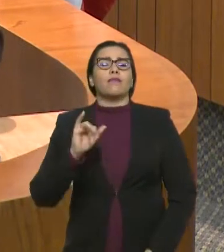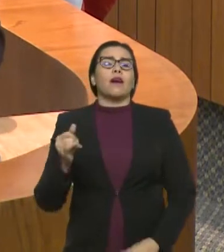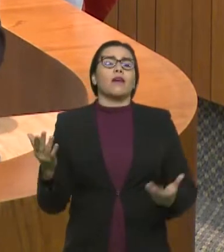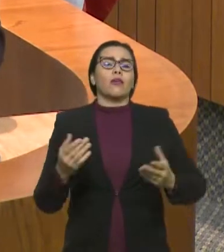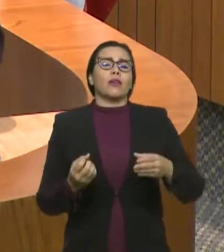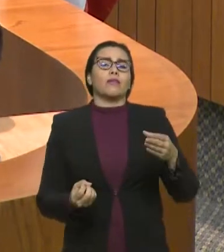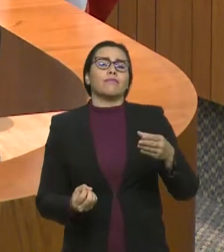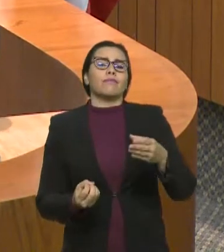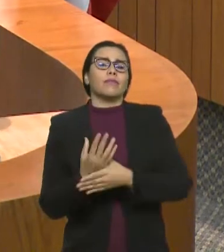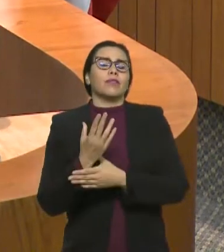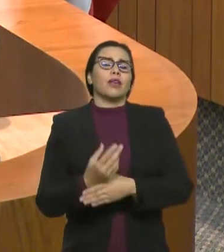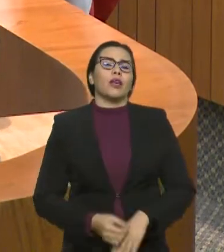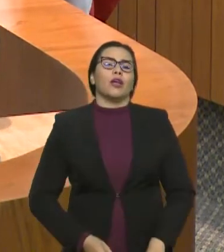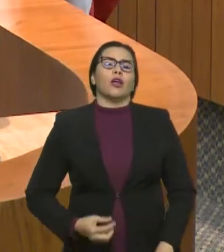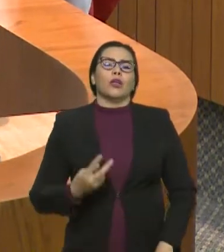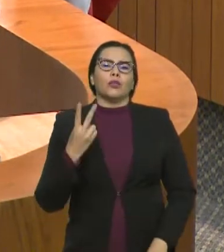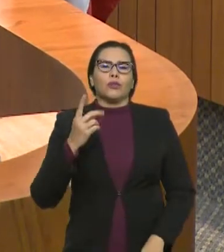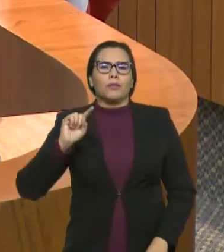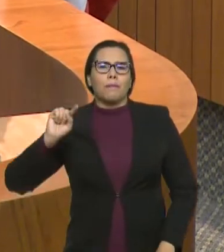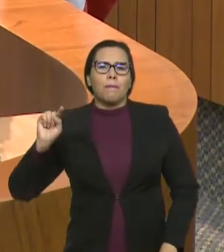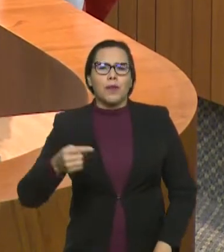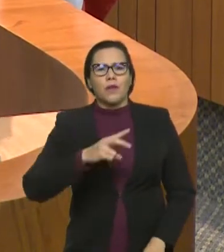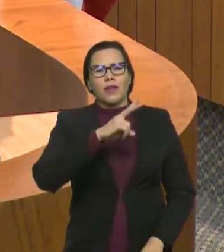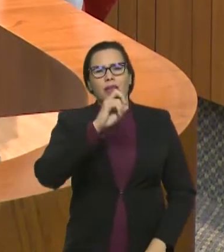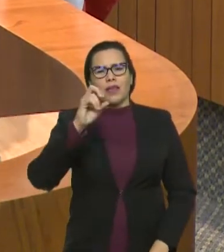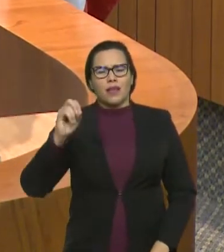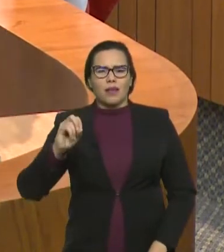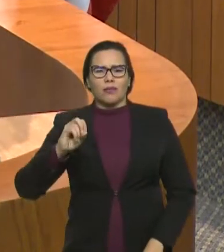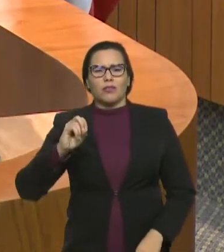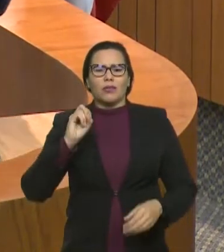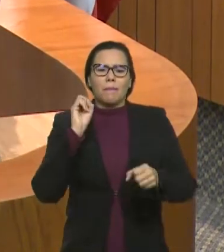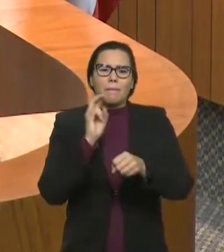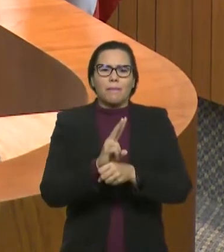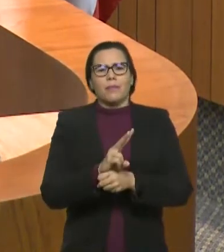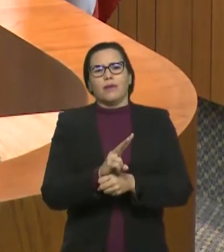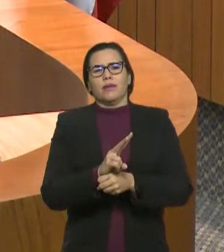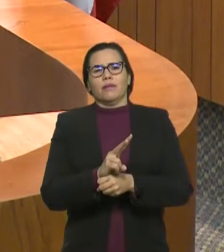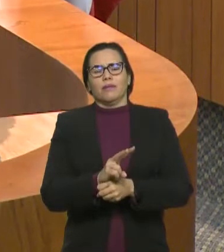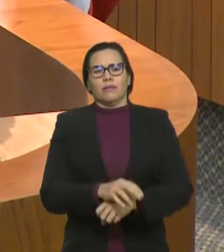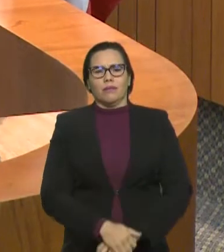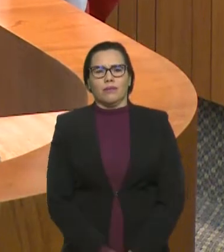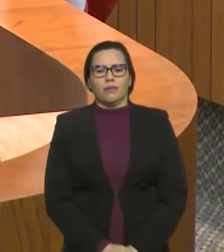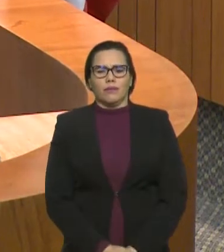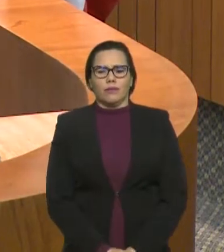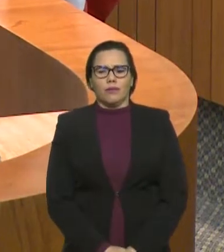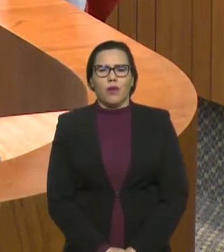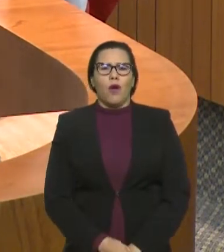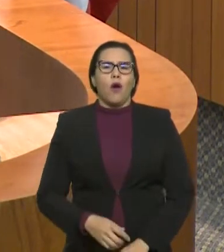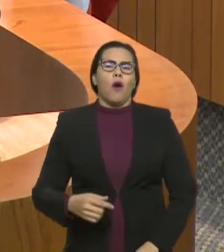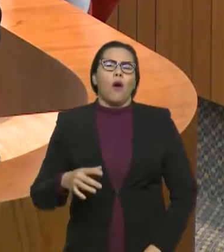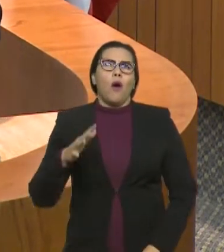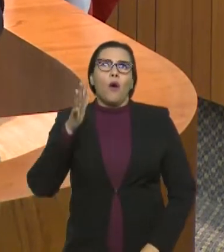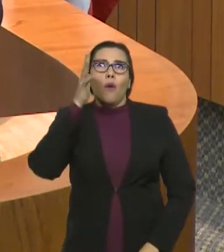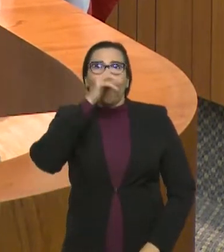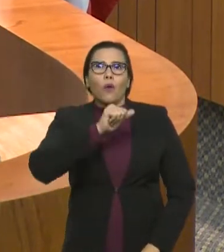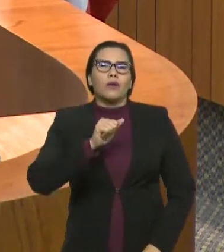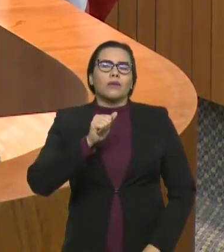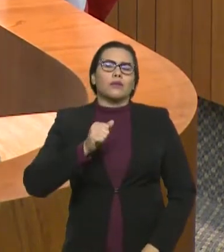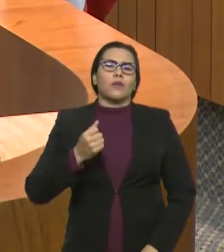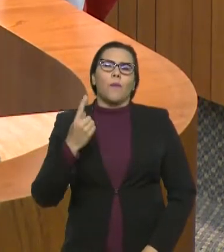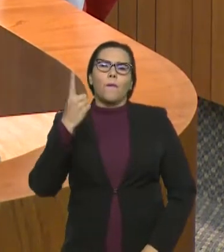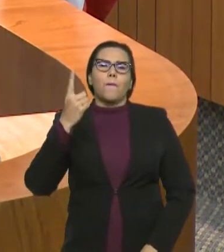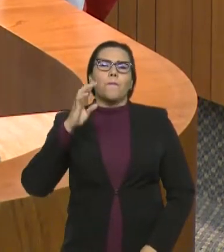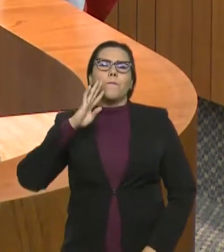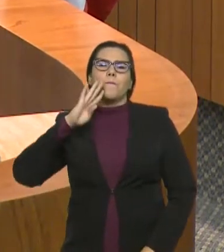para o maranhense. Vai investir quase um bilhão no nosso estado. Isso